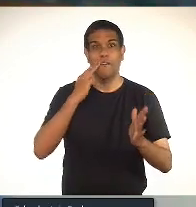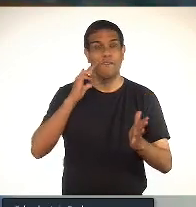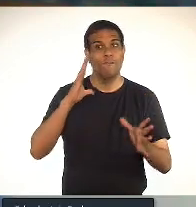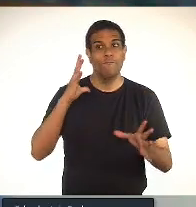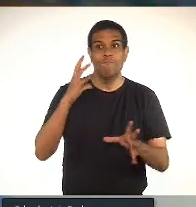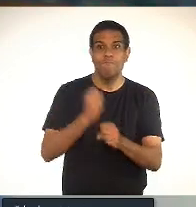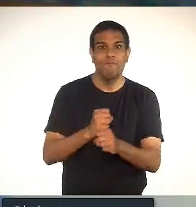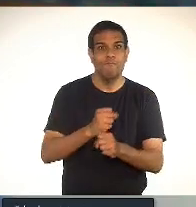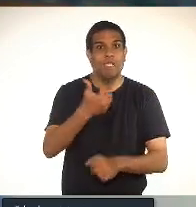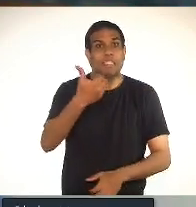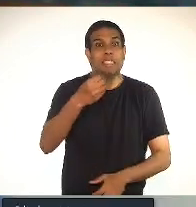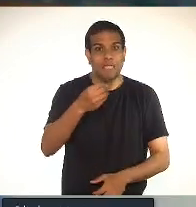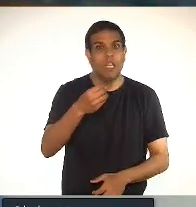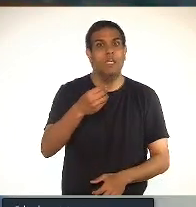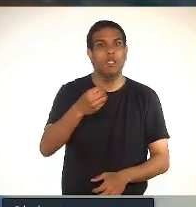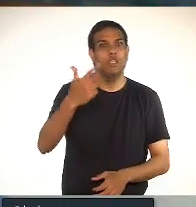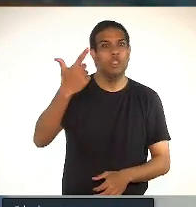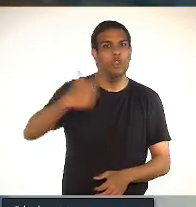segundo turno.